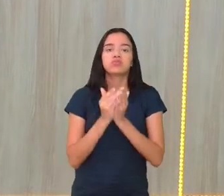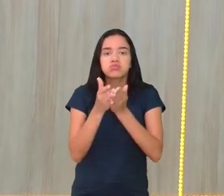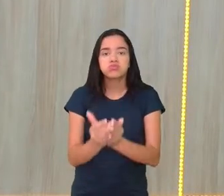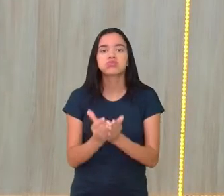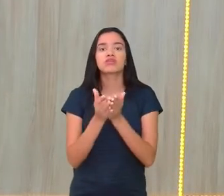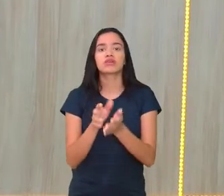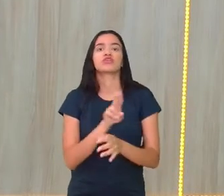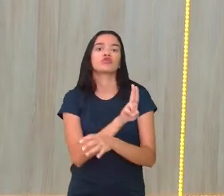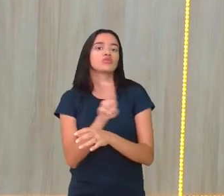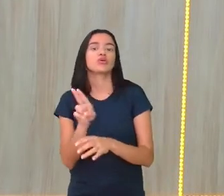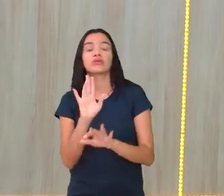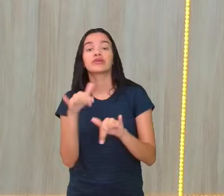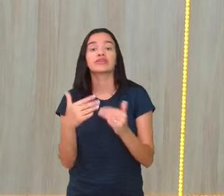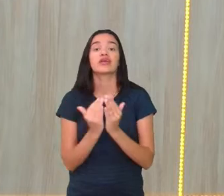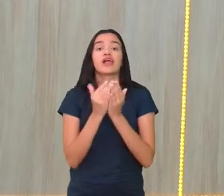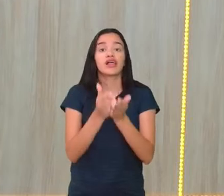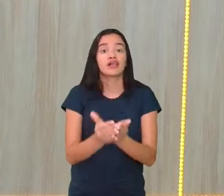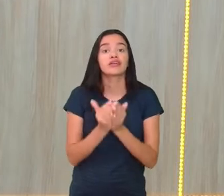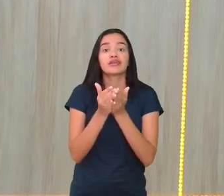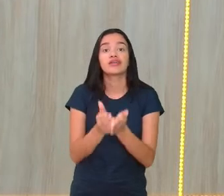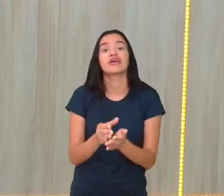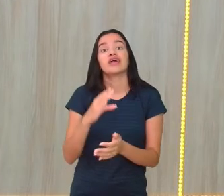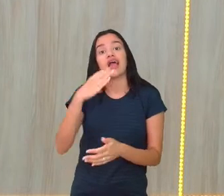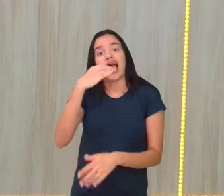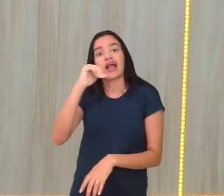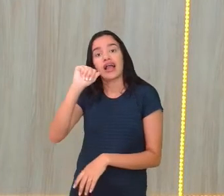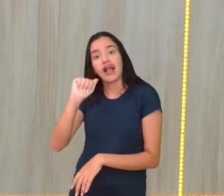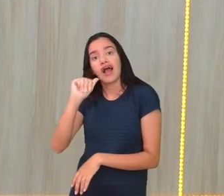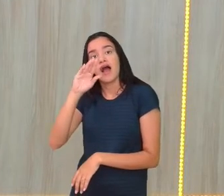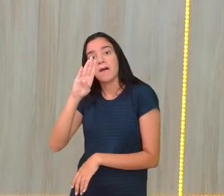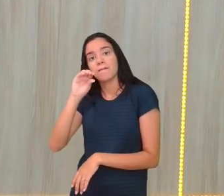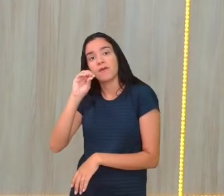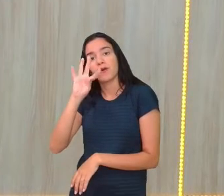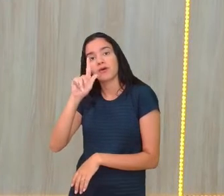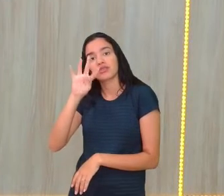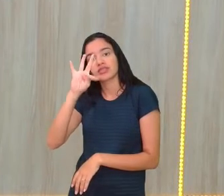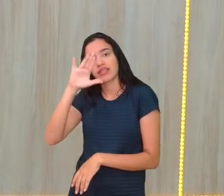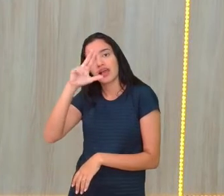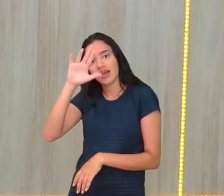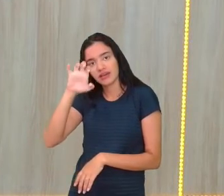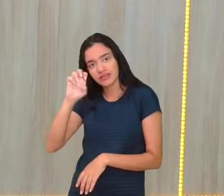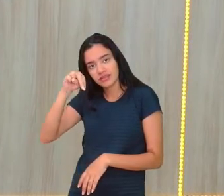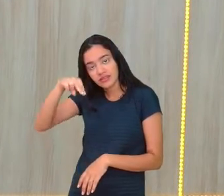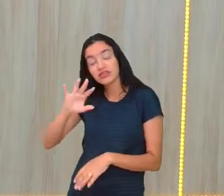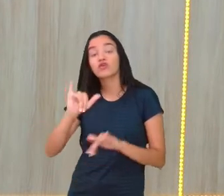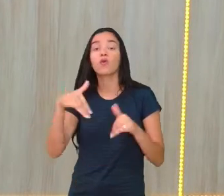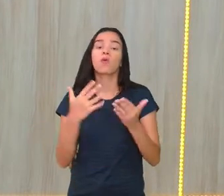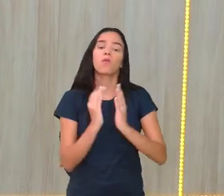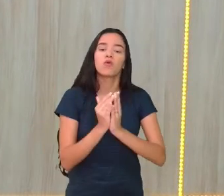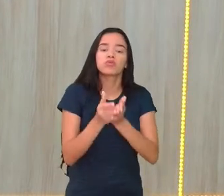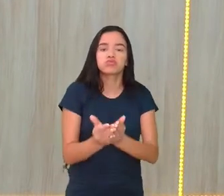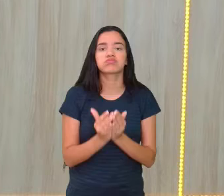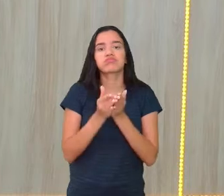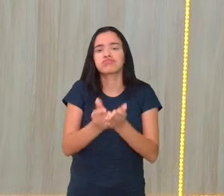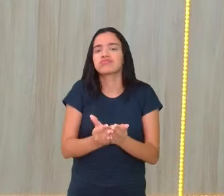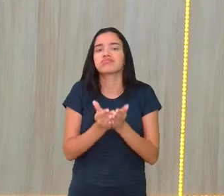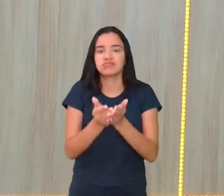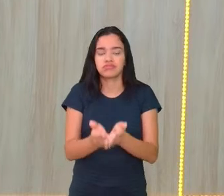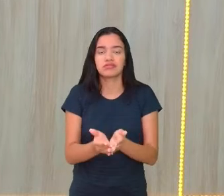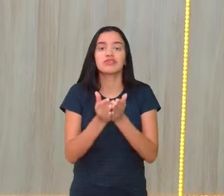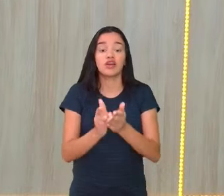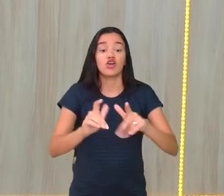chama de navegação de cabotagem. O que é isso? Como as embarcações elas